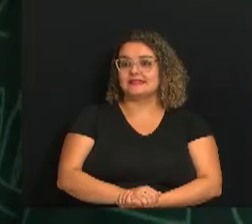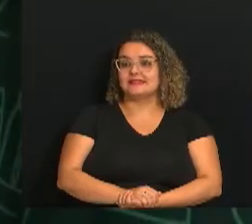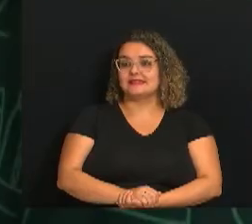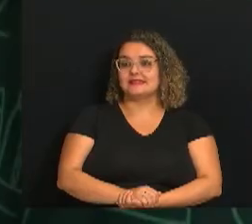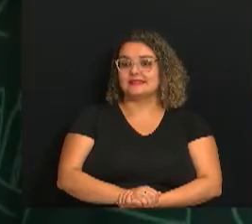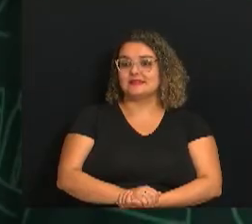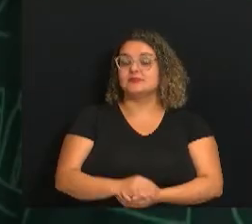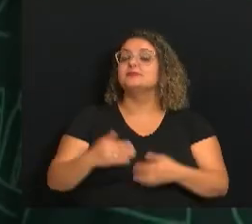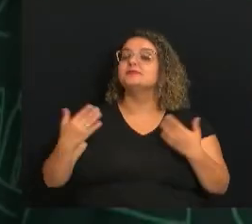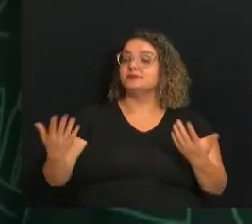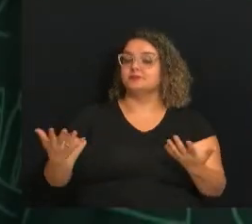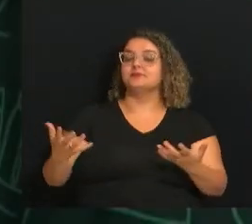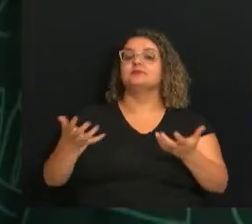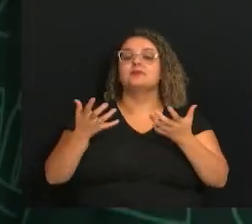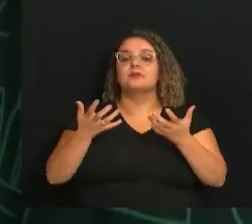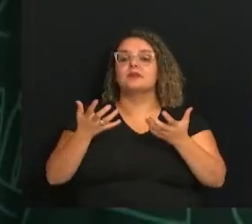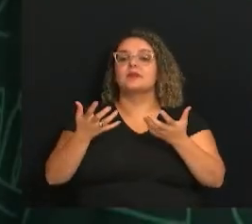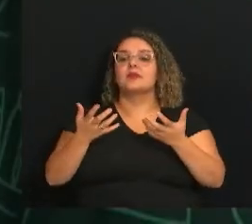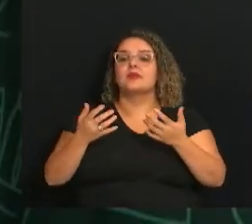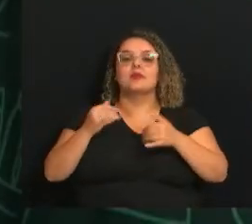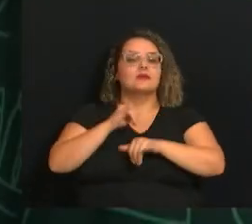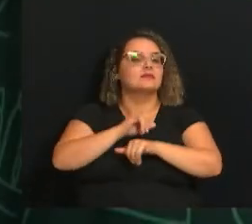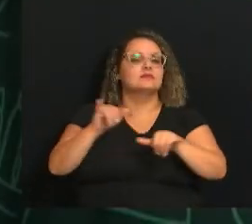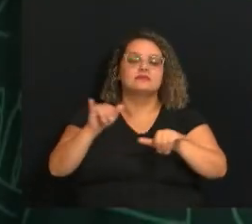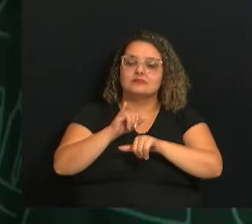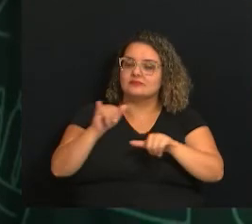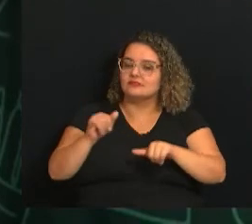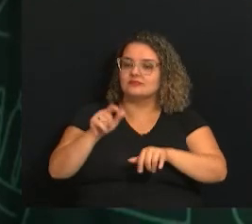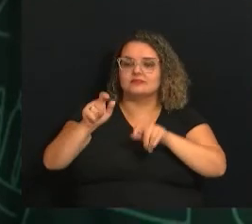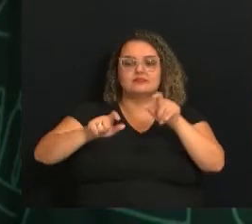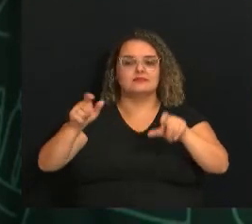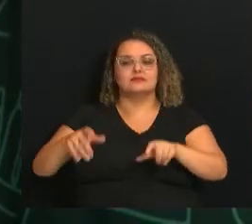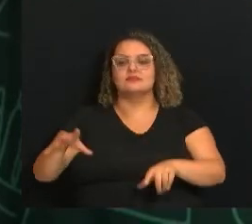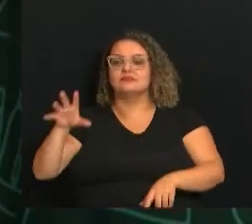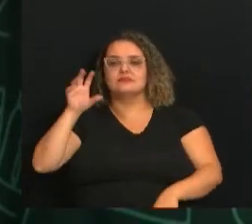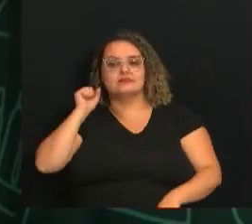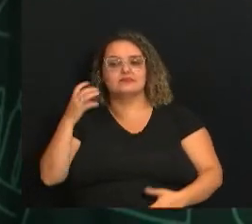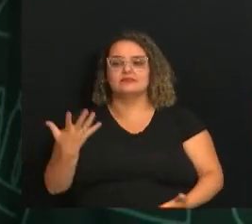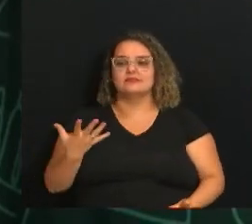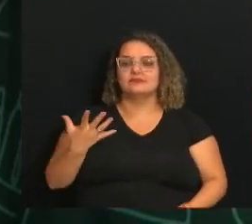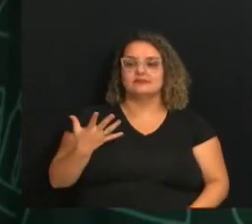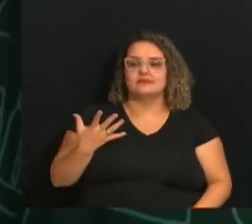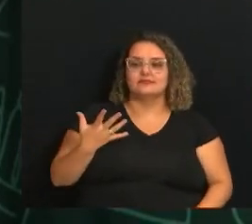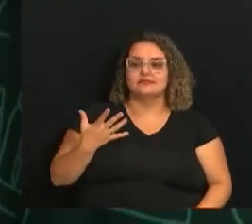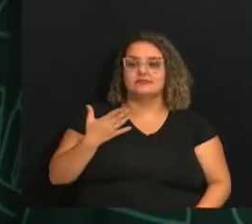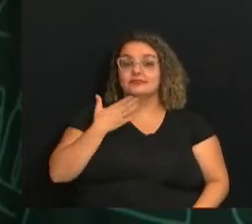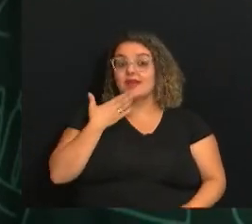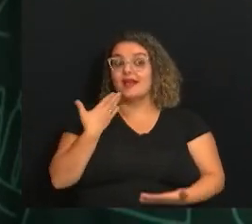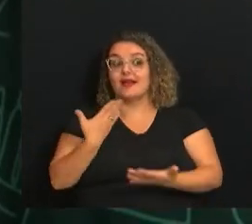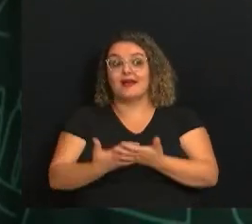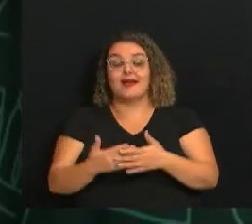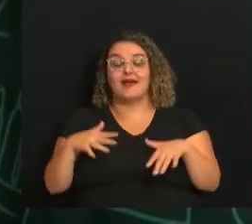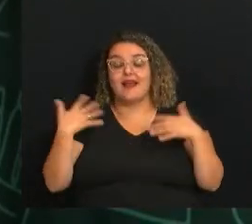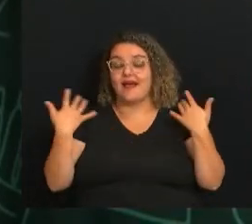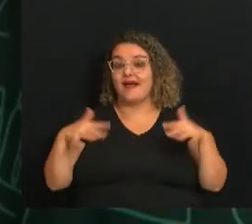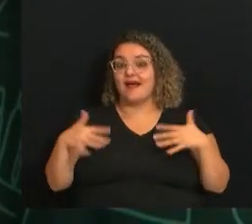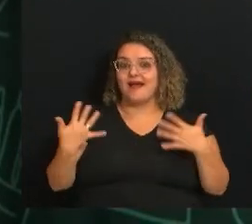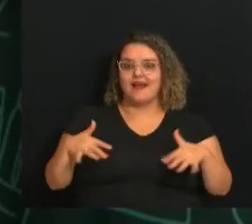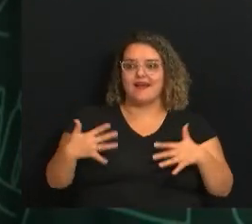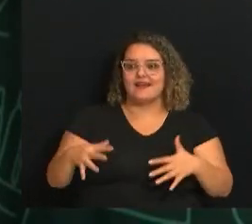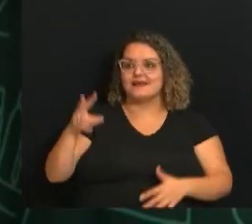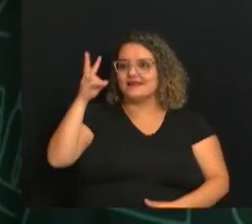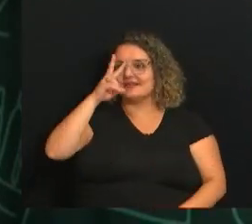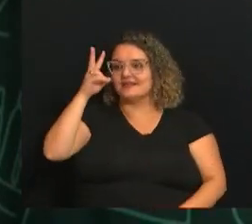Bom, gostaria que vocês dessem um recado aí para o pessoal que está ouvindo e que certamente ficou, não é, encantado, impressionado com essa